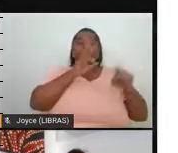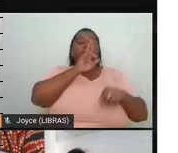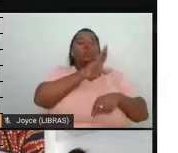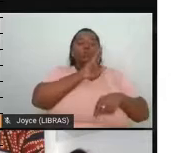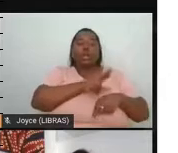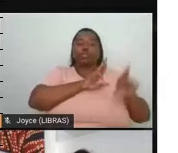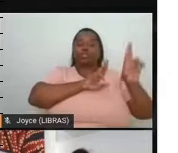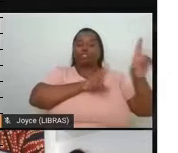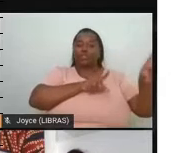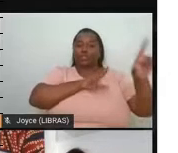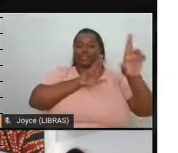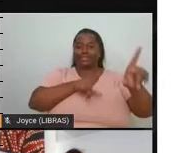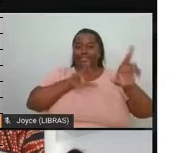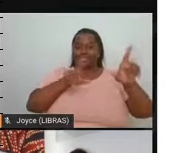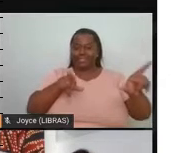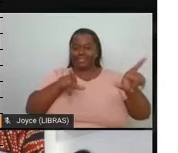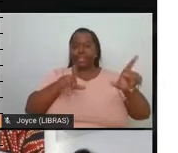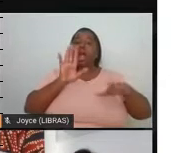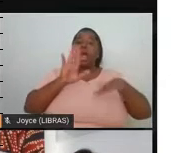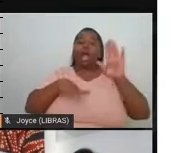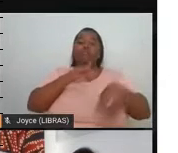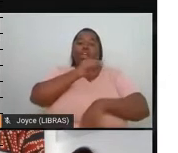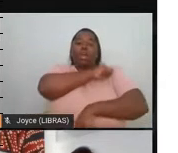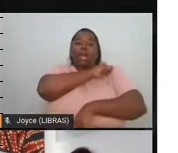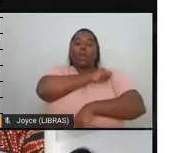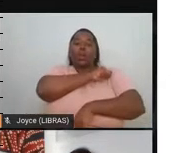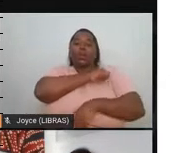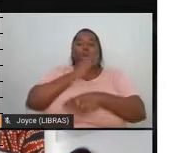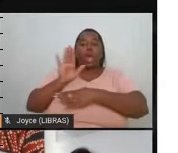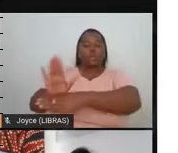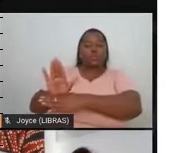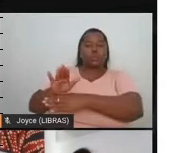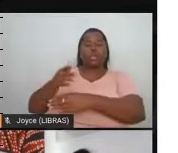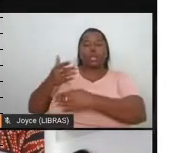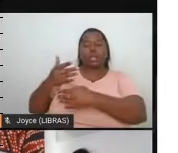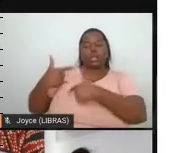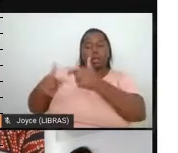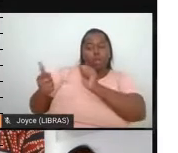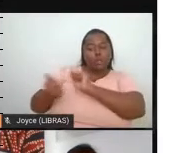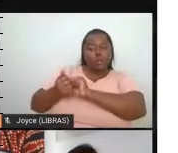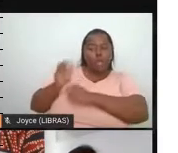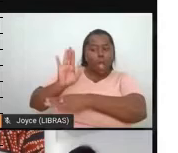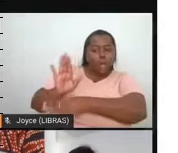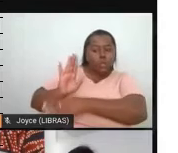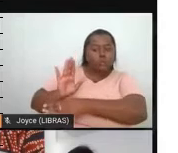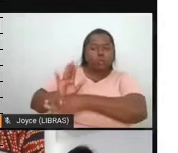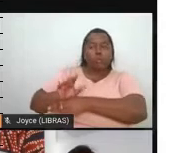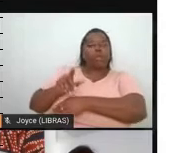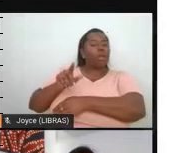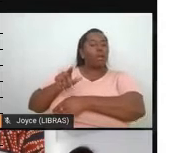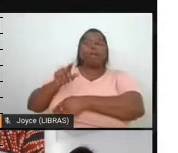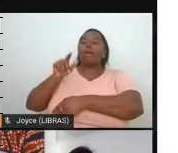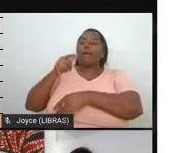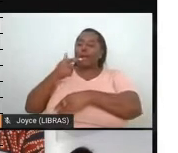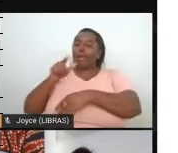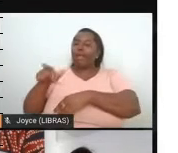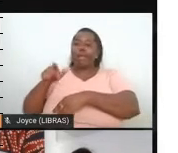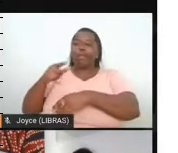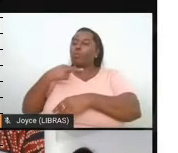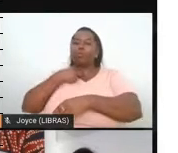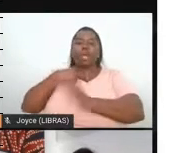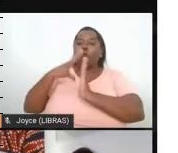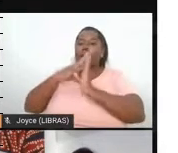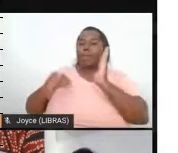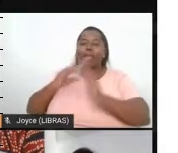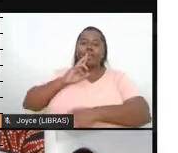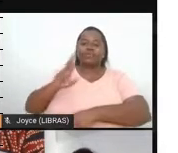mais que um aluno se ajude, trabalhe junto com o outro, que é até bom, ele vai ter que resolver de novo, porque não dá para copiar